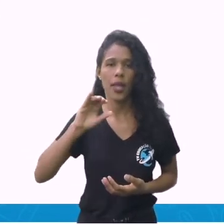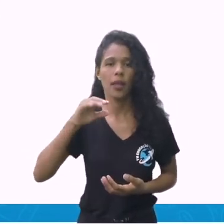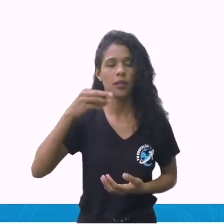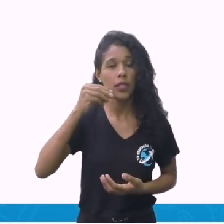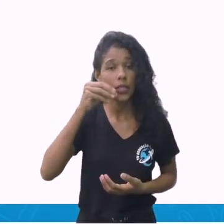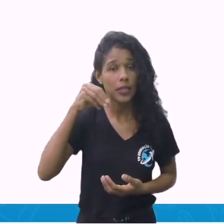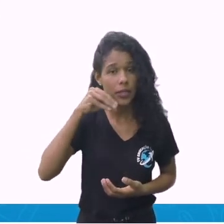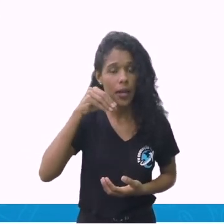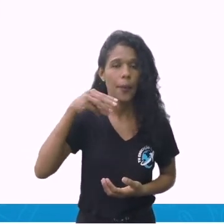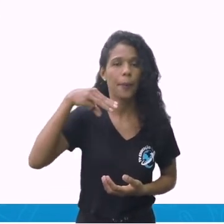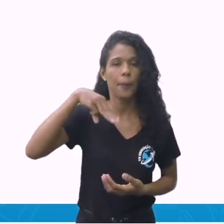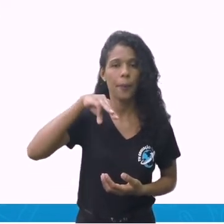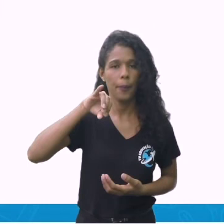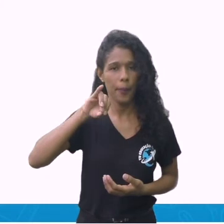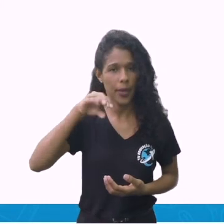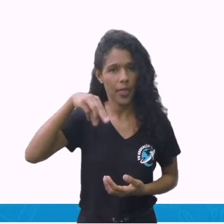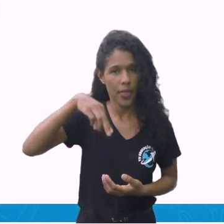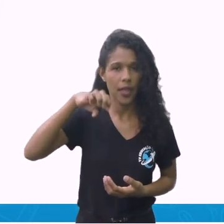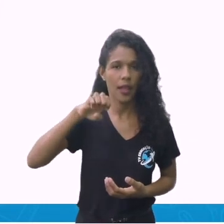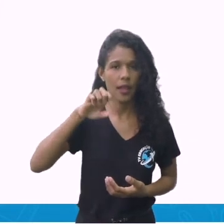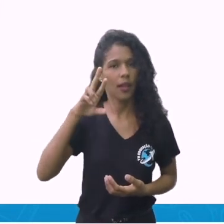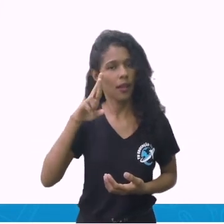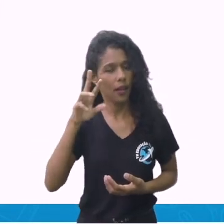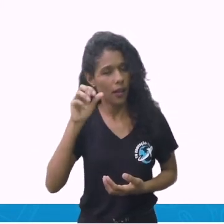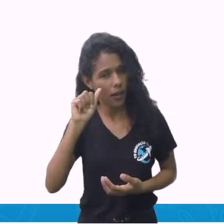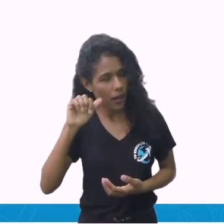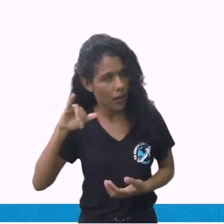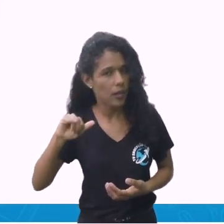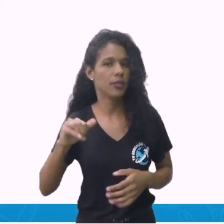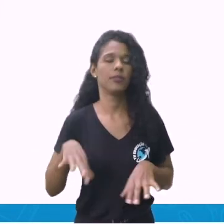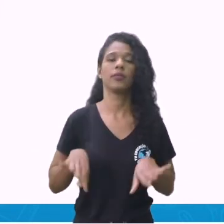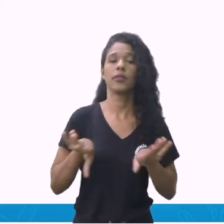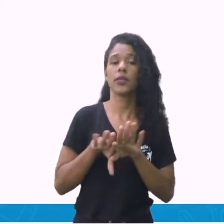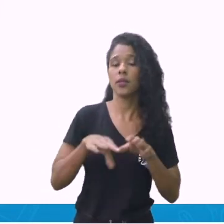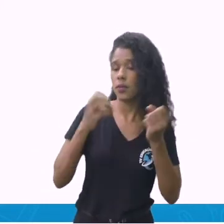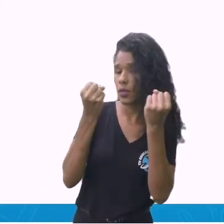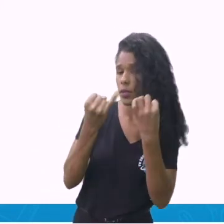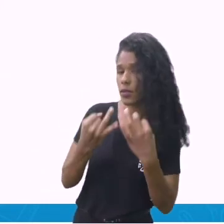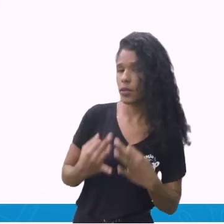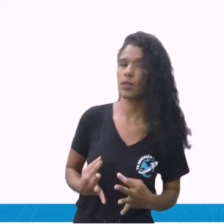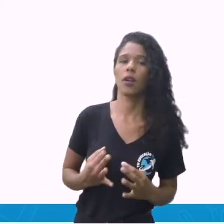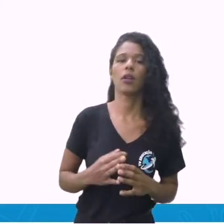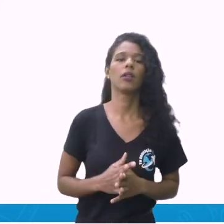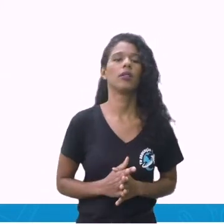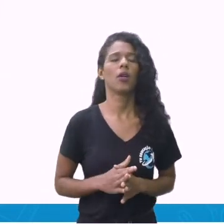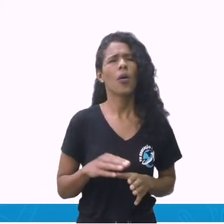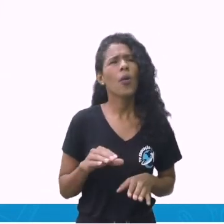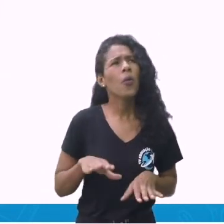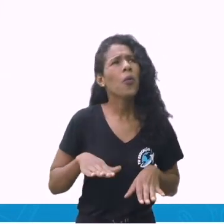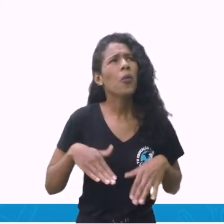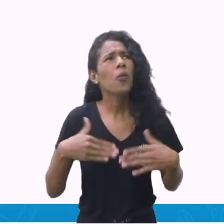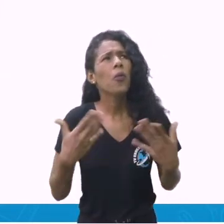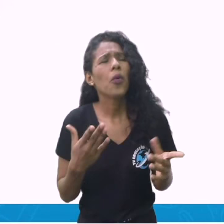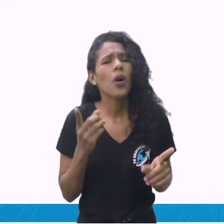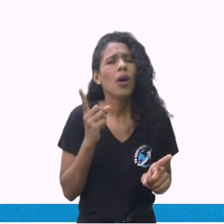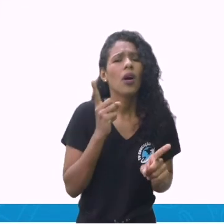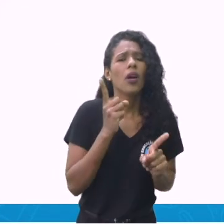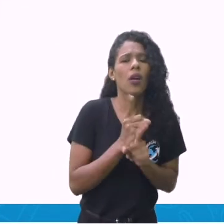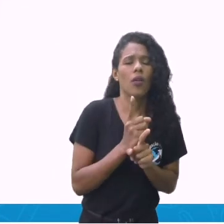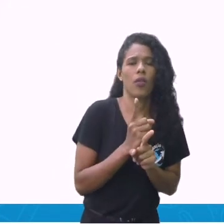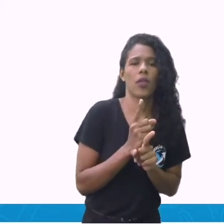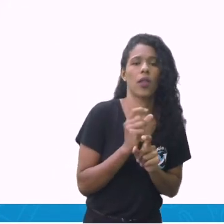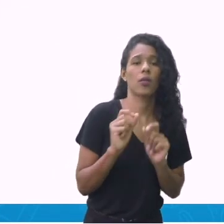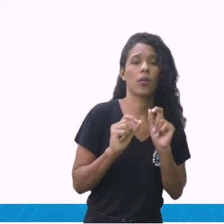nosso corpo. E falamos também, né, quando é encontrada uma maior quantidade de nutrientes